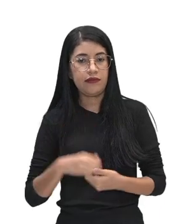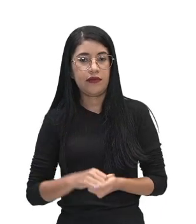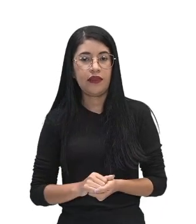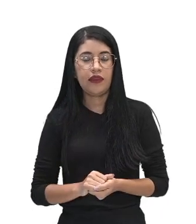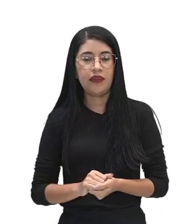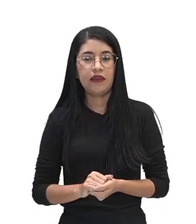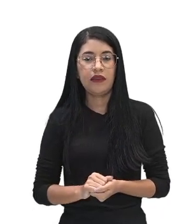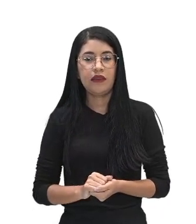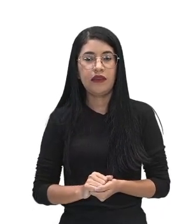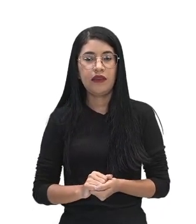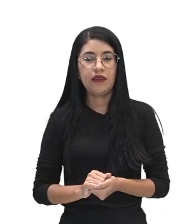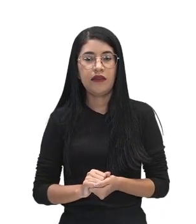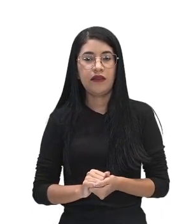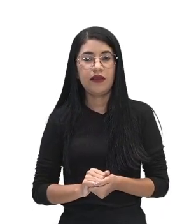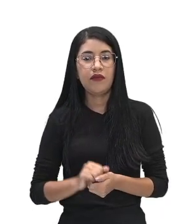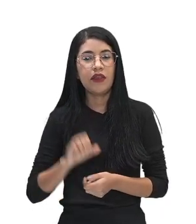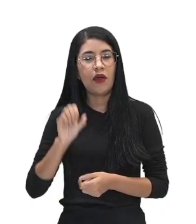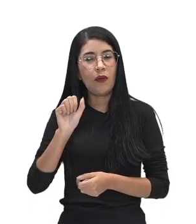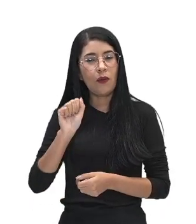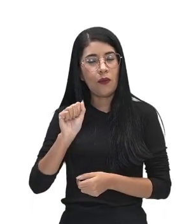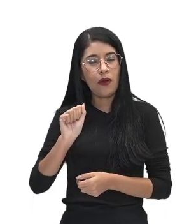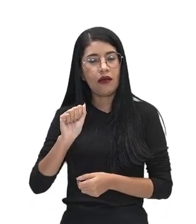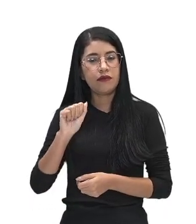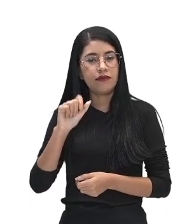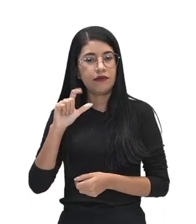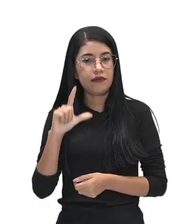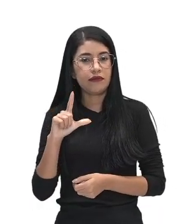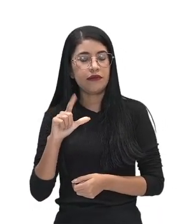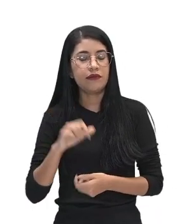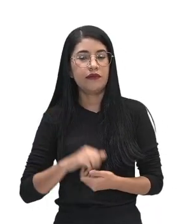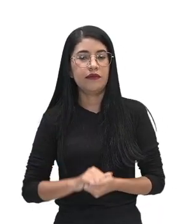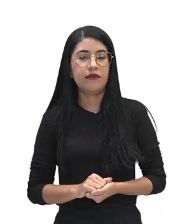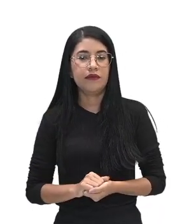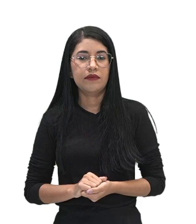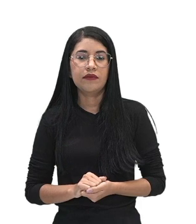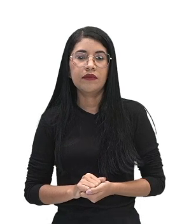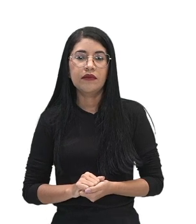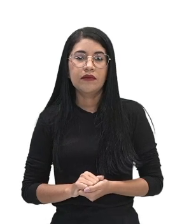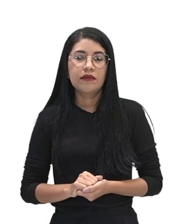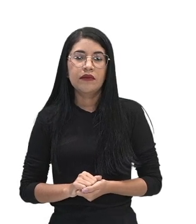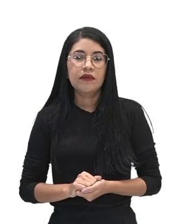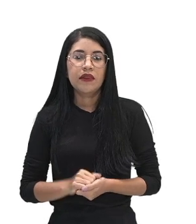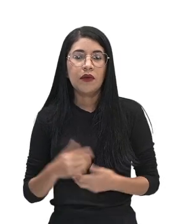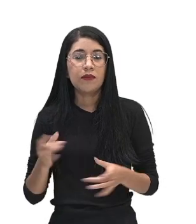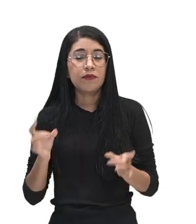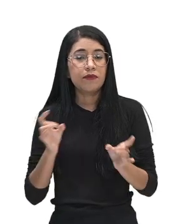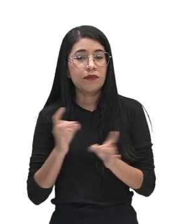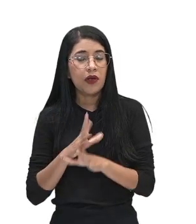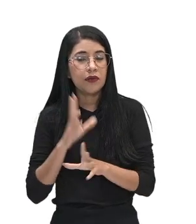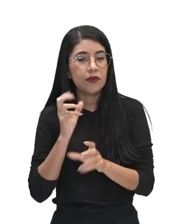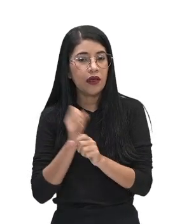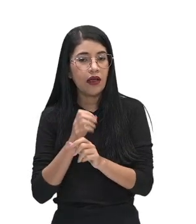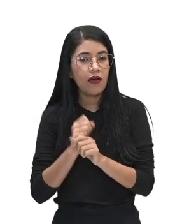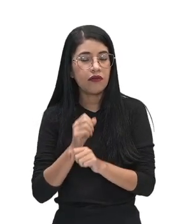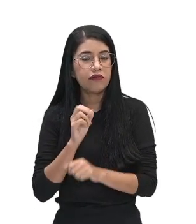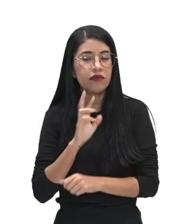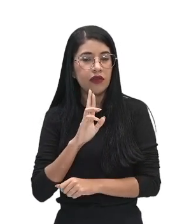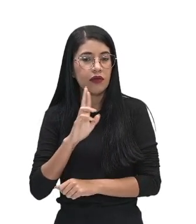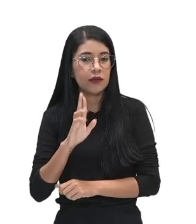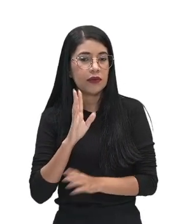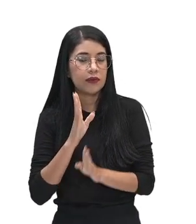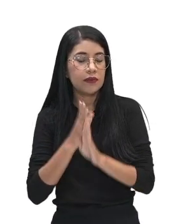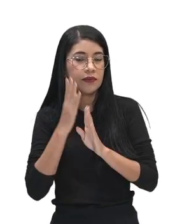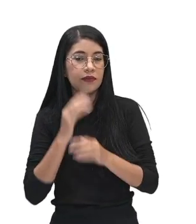gente, é o ampere, né? Em homenagem lá ao André Merri Ampère. Aí está. A solução para esse